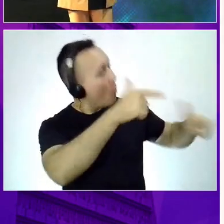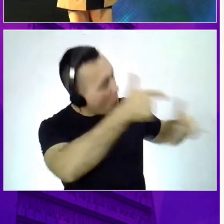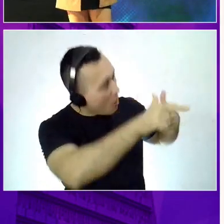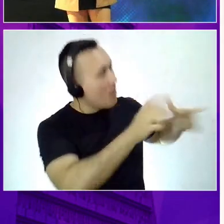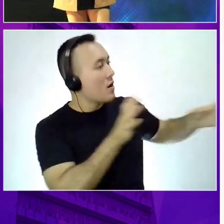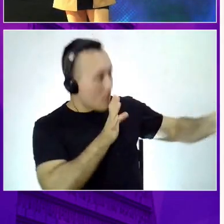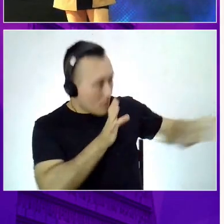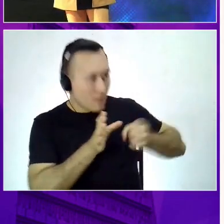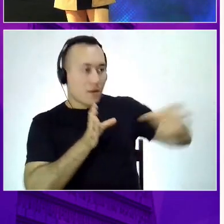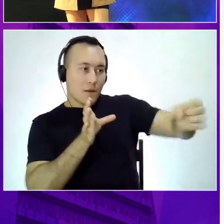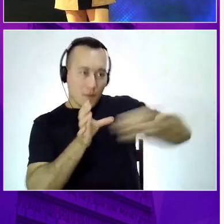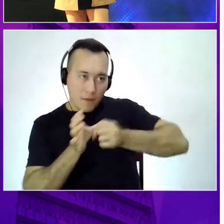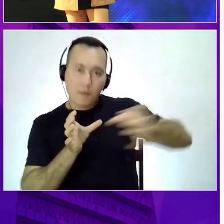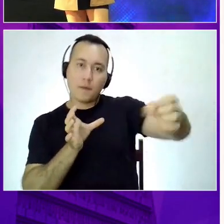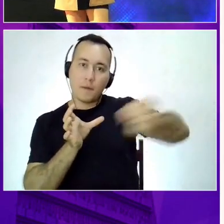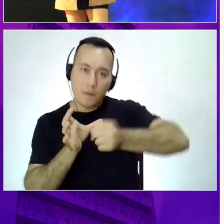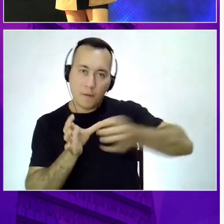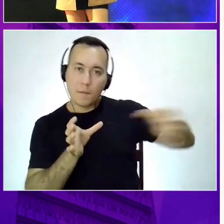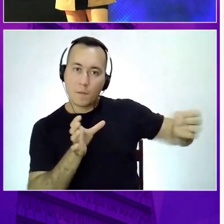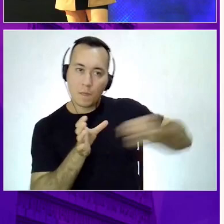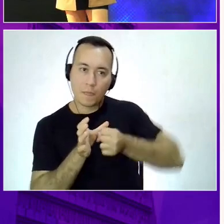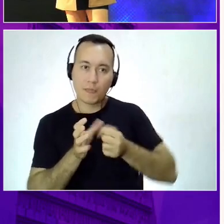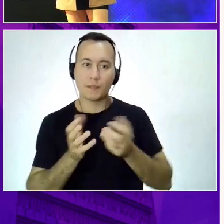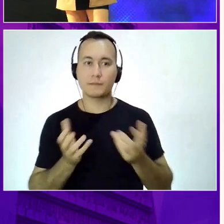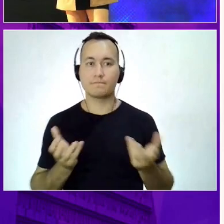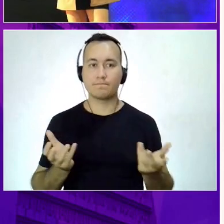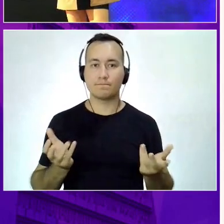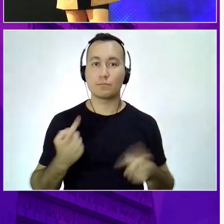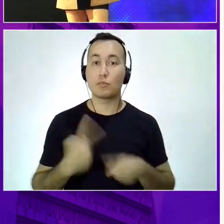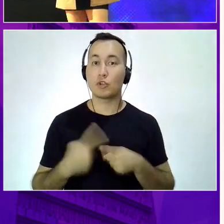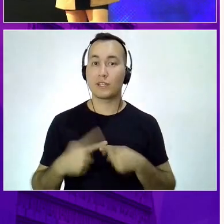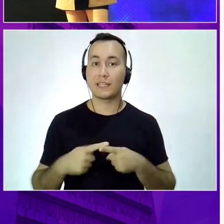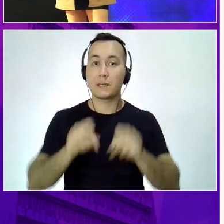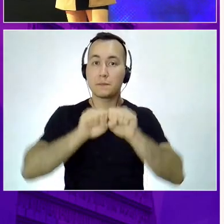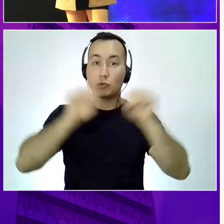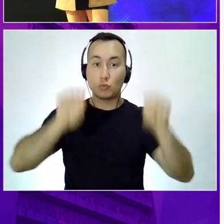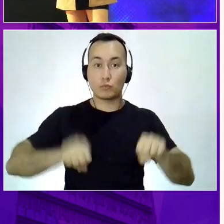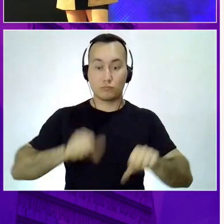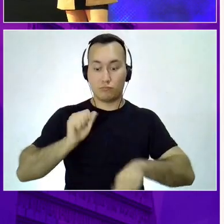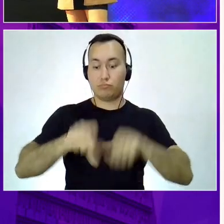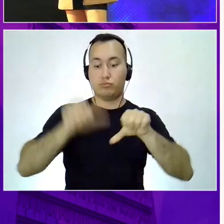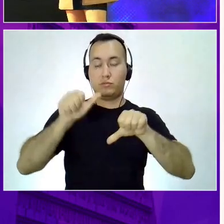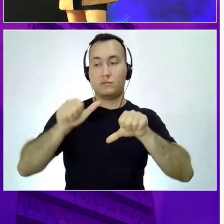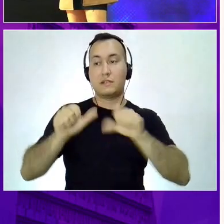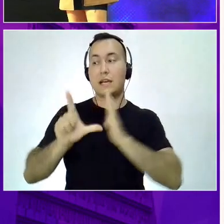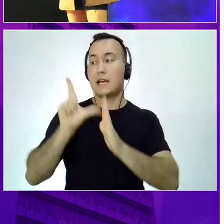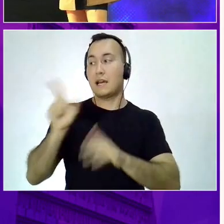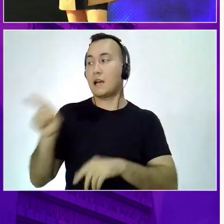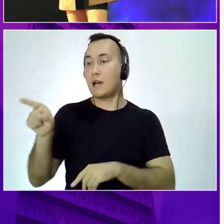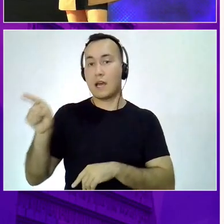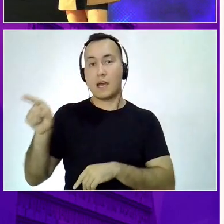algum momento. Então, assim, pode parecer que não, mas isso tem um custo muito alto. Isso que eu estou falando do ecossistema